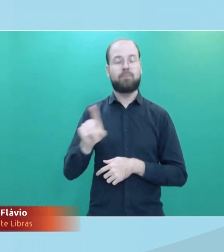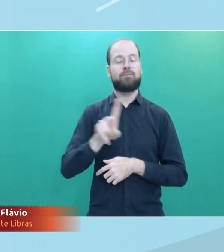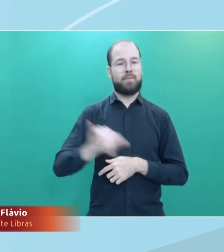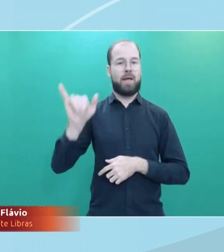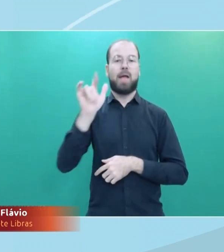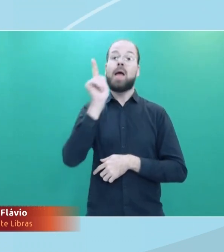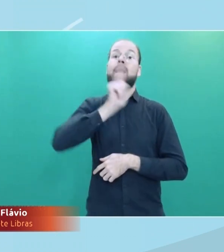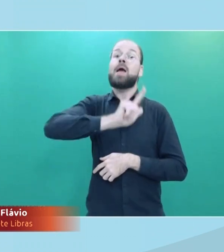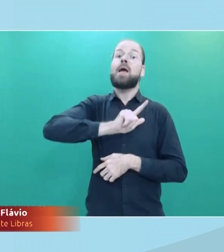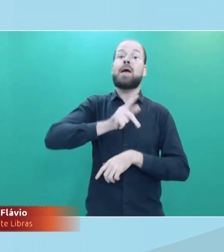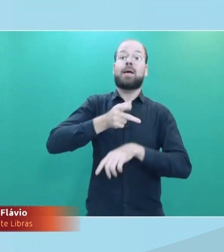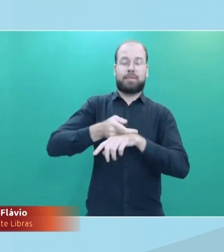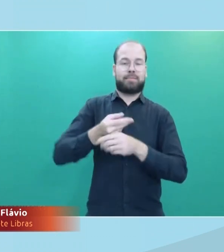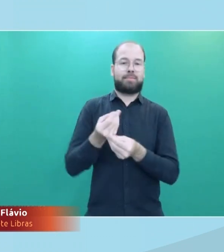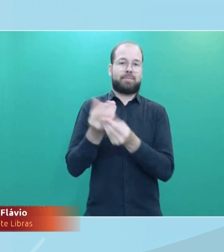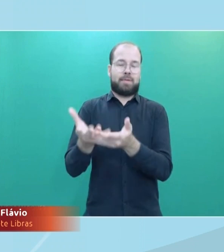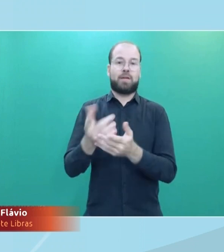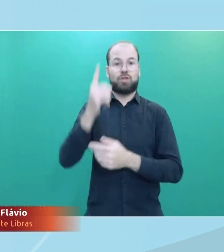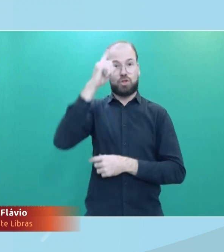dia 13 de maio.